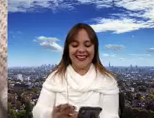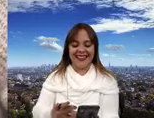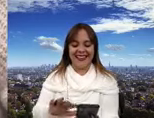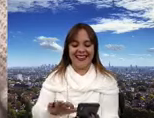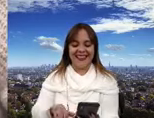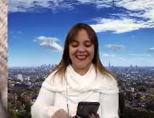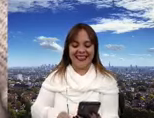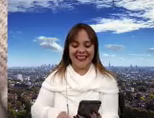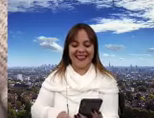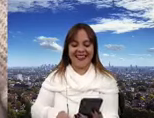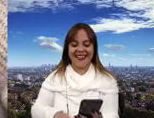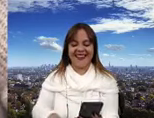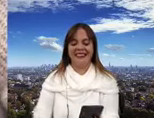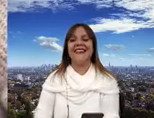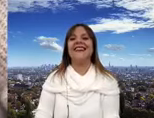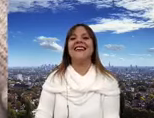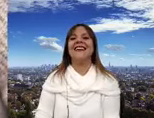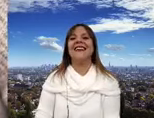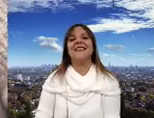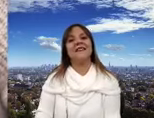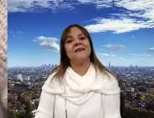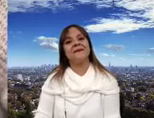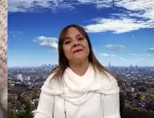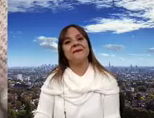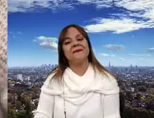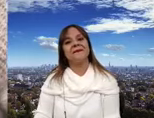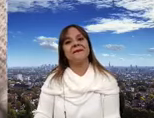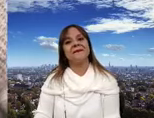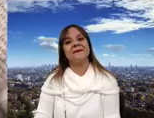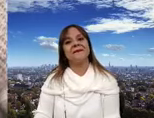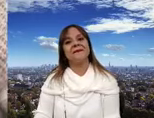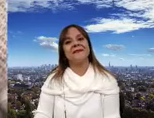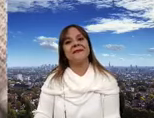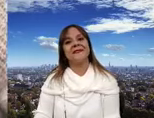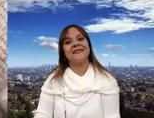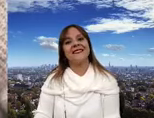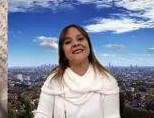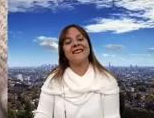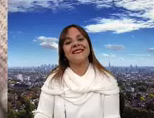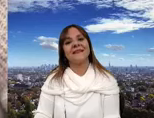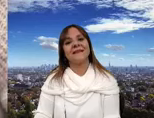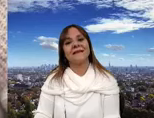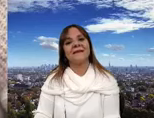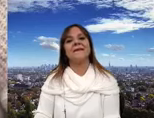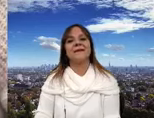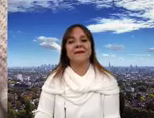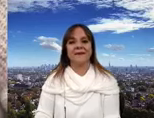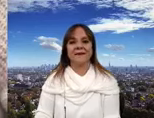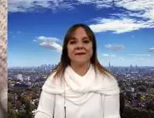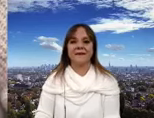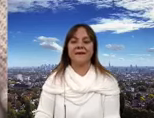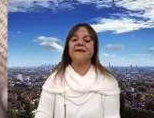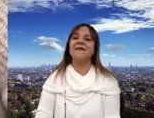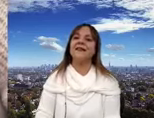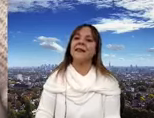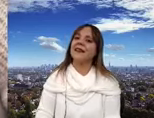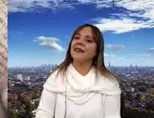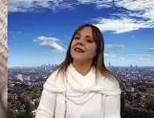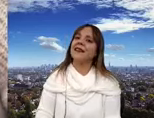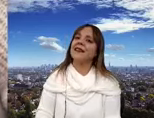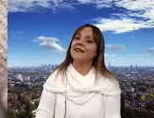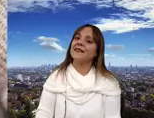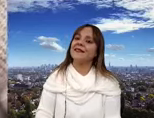uma inspiração para mim, como seu companheirismo e a sua força sempre presentes em nosso cotidiano. No entanto, o